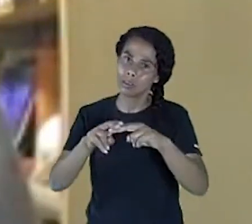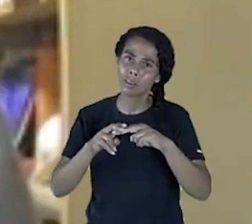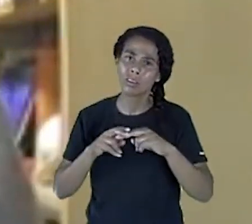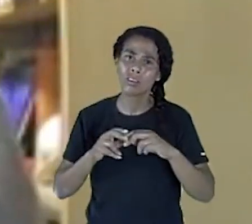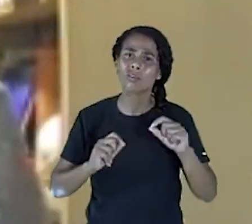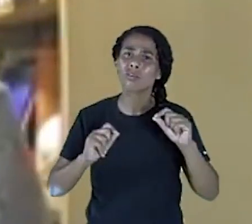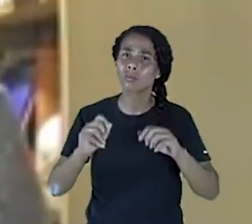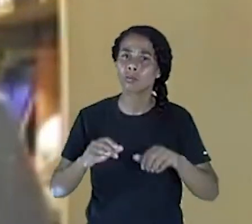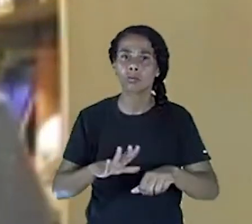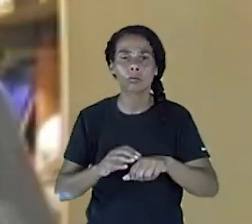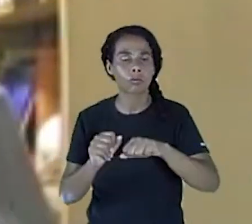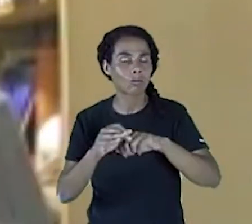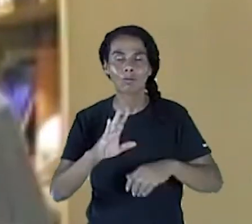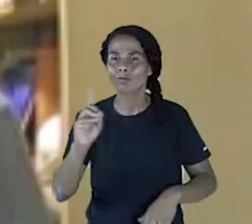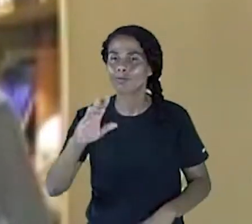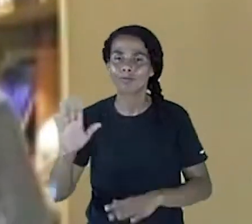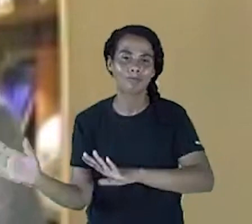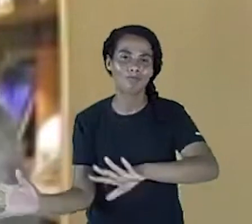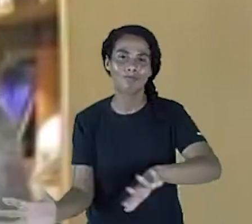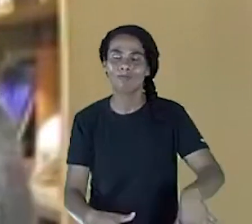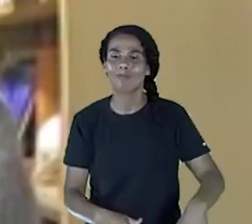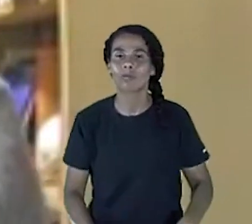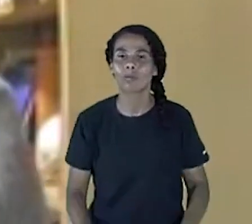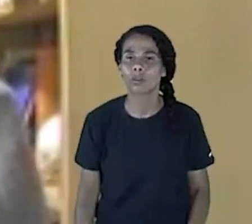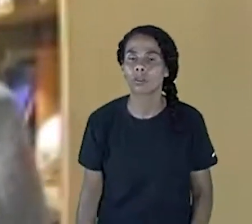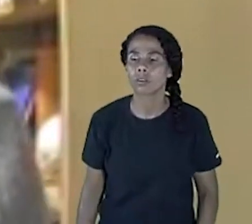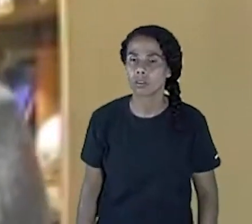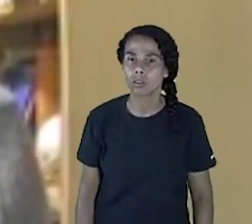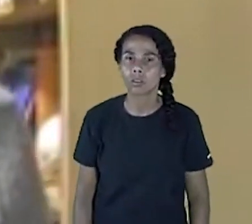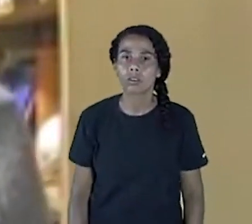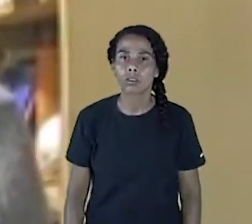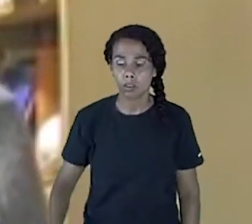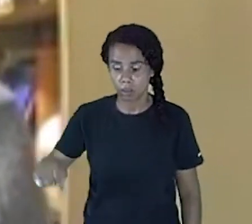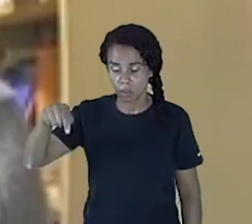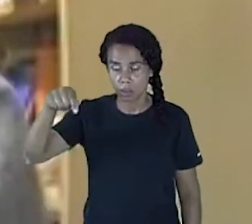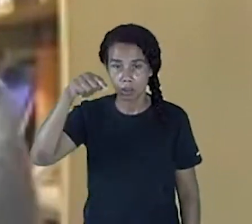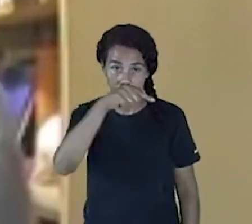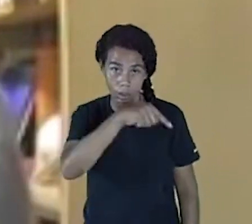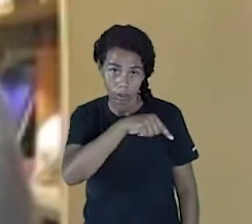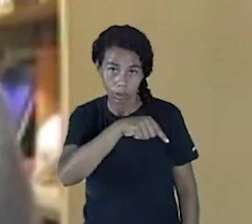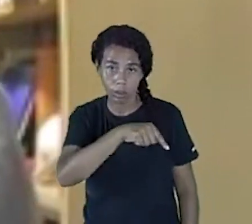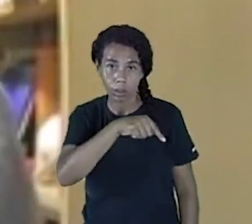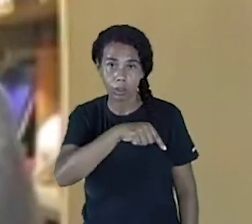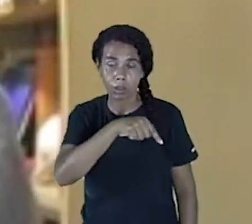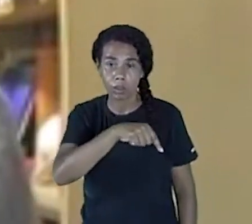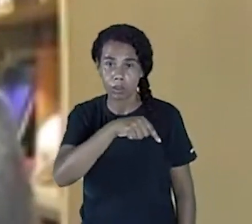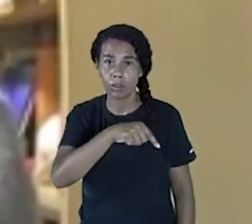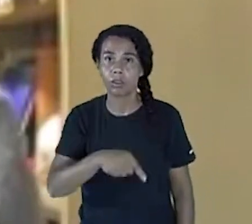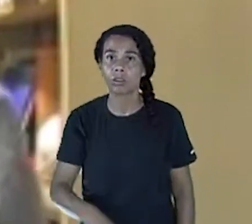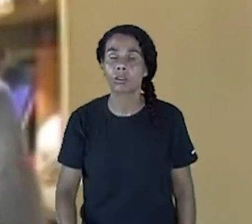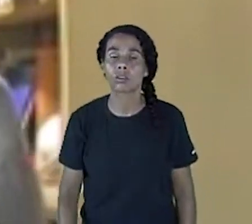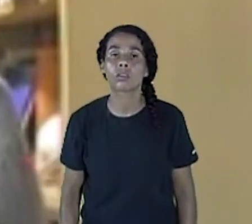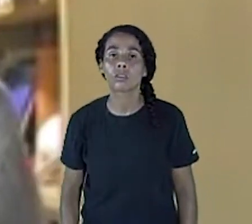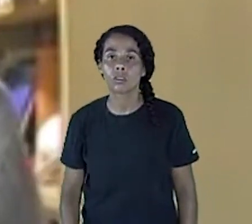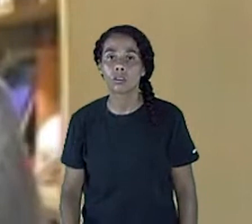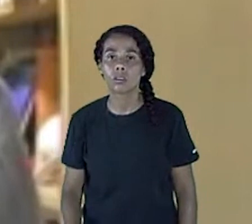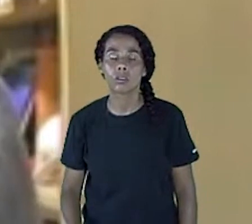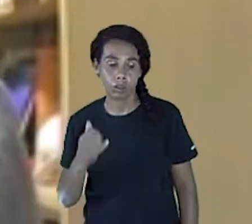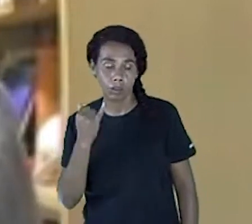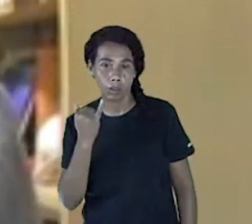Então, na verdade, o Gil é que começa a fazer indagações muito